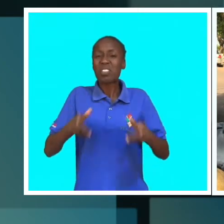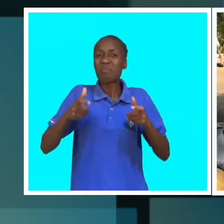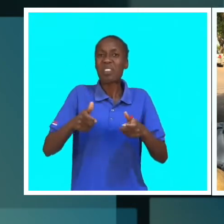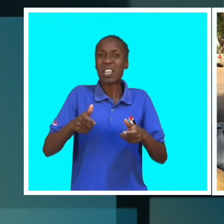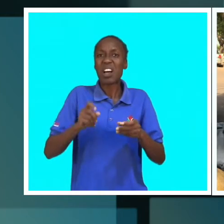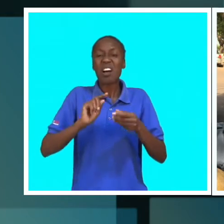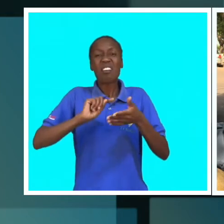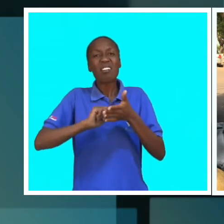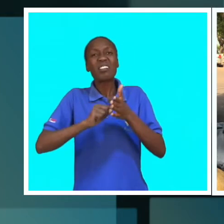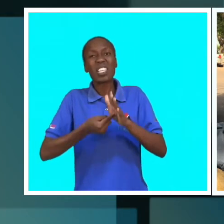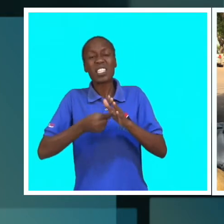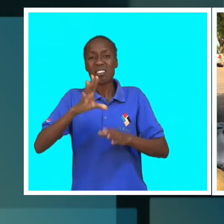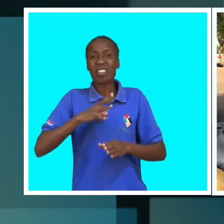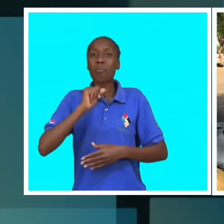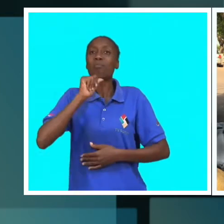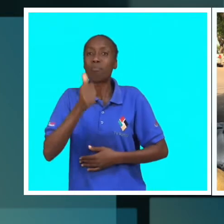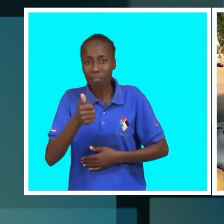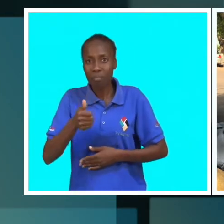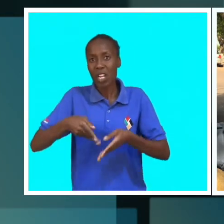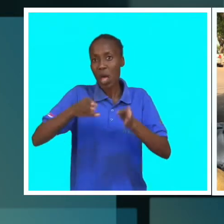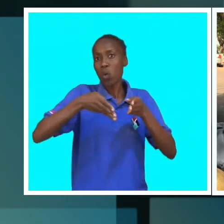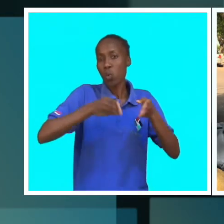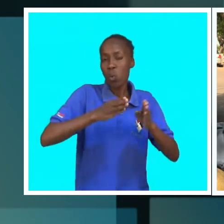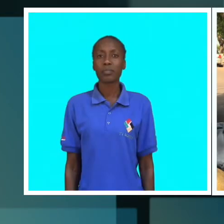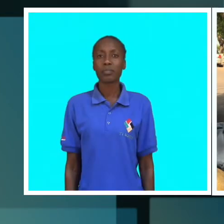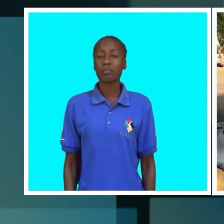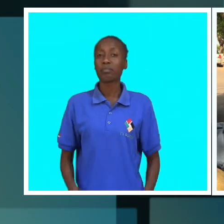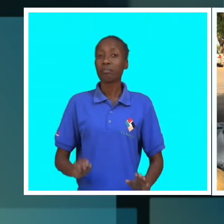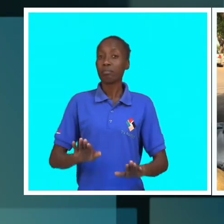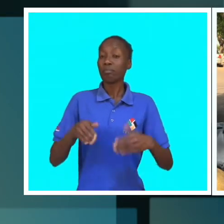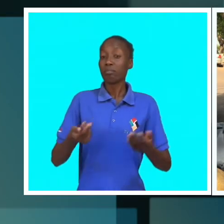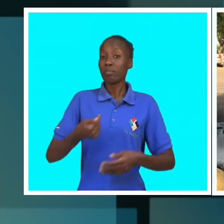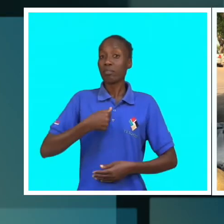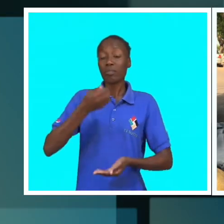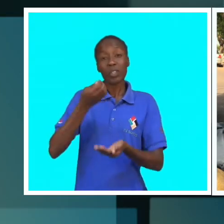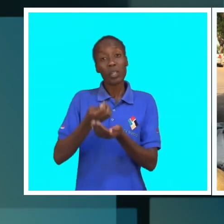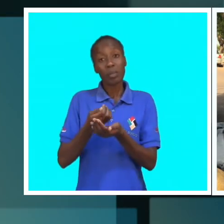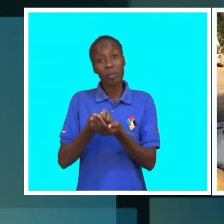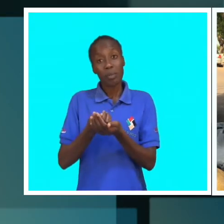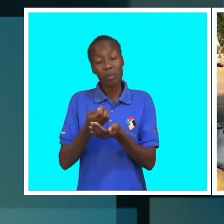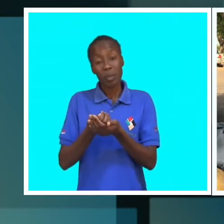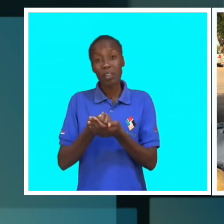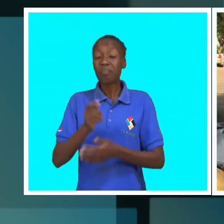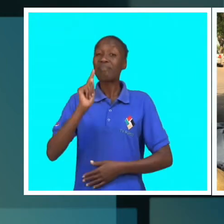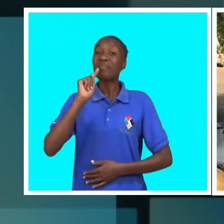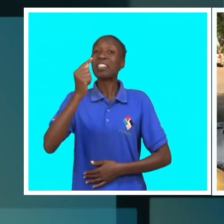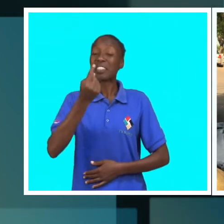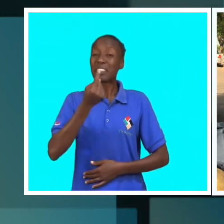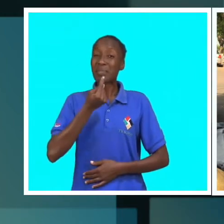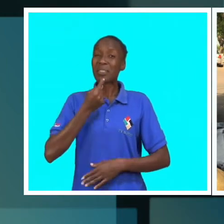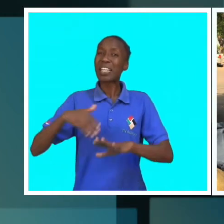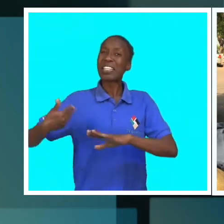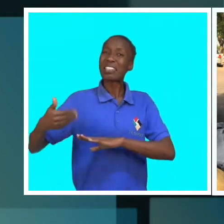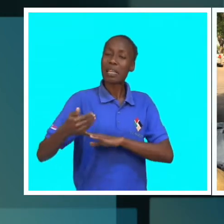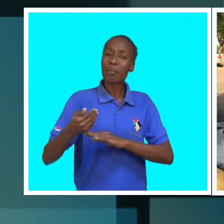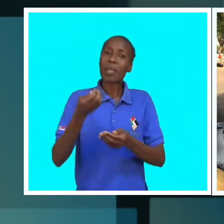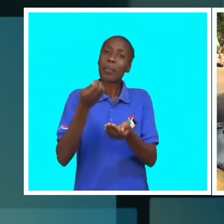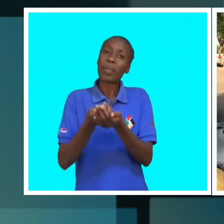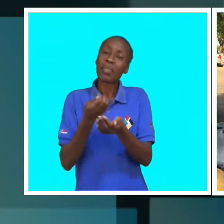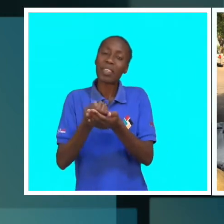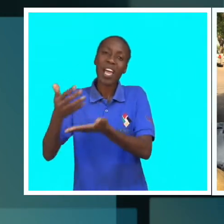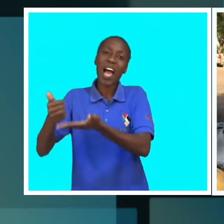peço sempre a ação social para me ajudar, mas nunca tive resposta. Estou à espera que alguém me ajude.